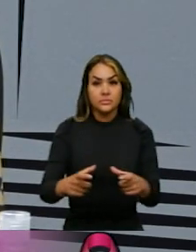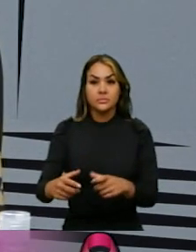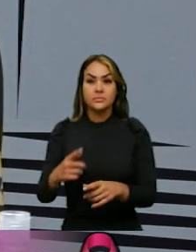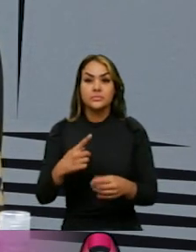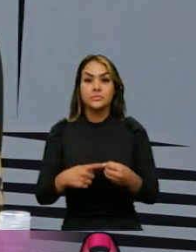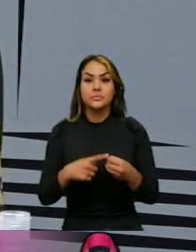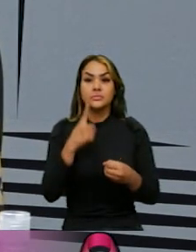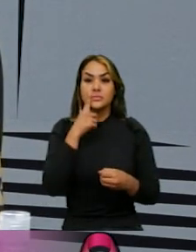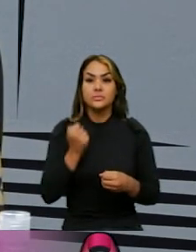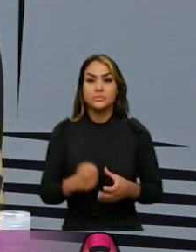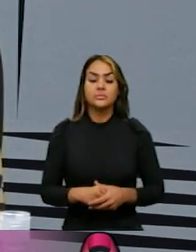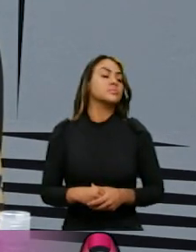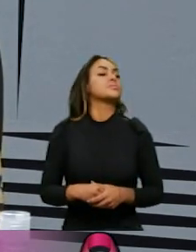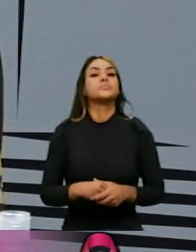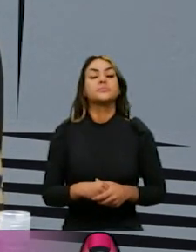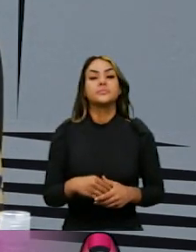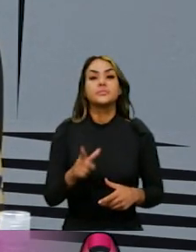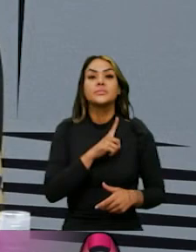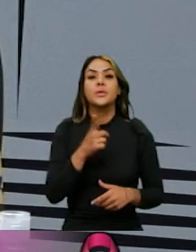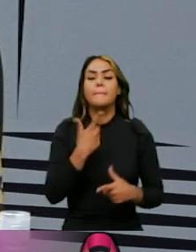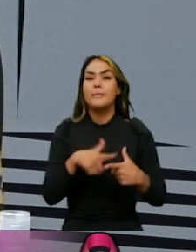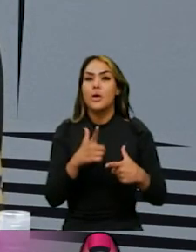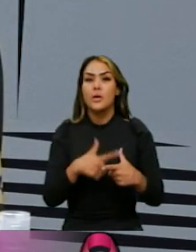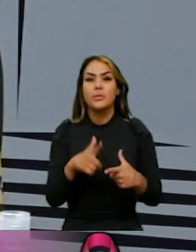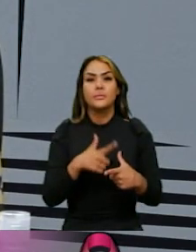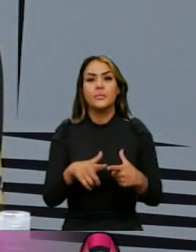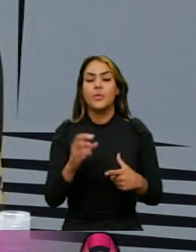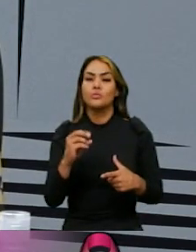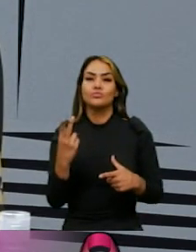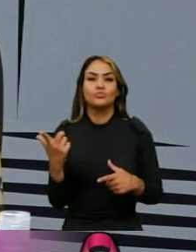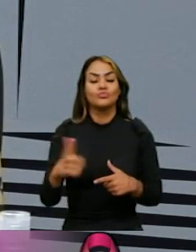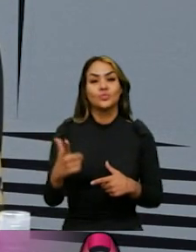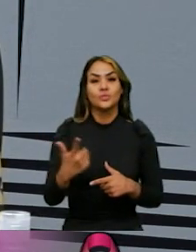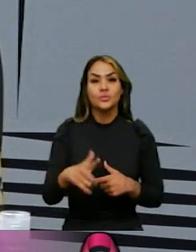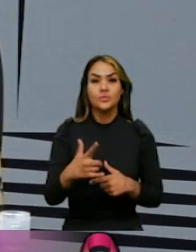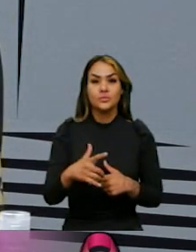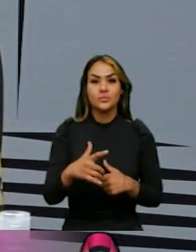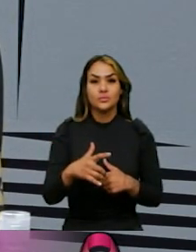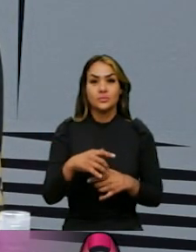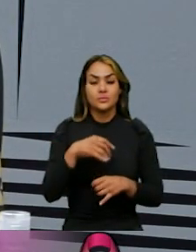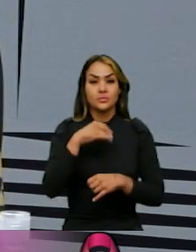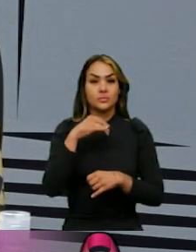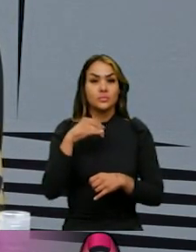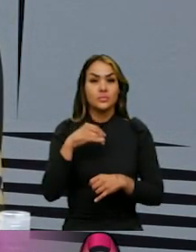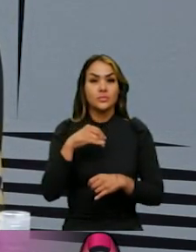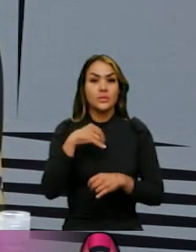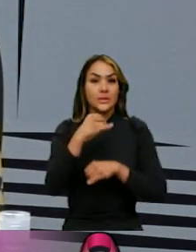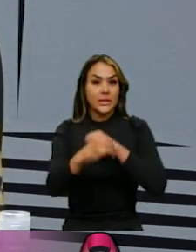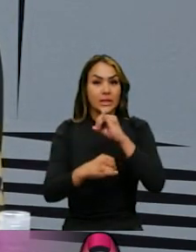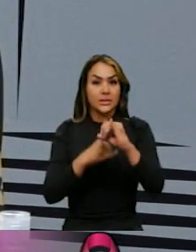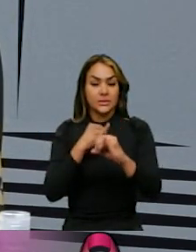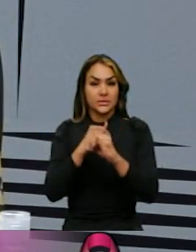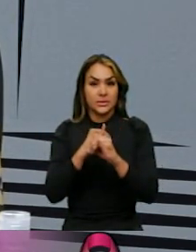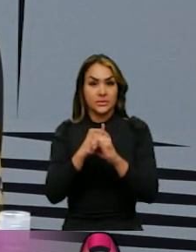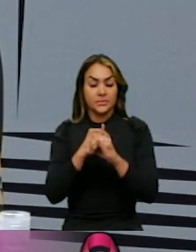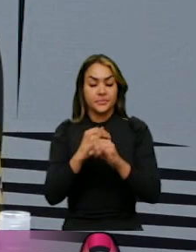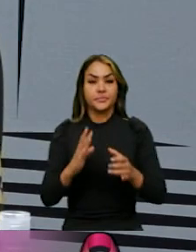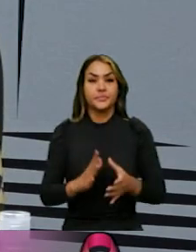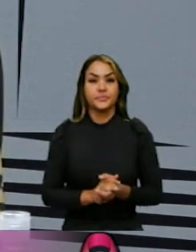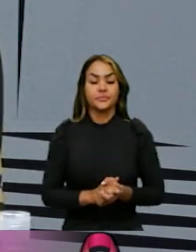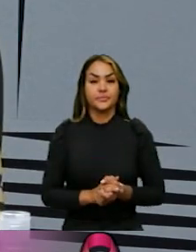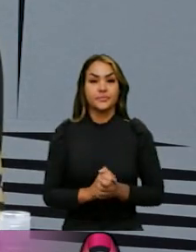apresentam instabilidade ou até mesmo falta de sinal de algumas operadoras de comunicação e também falta de